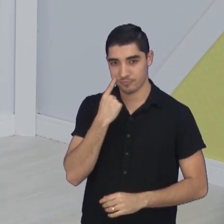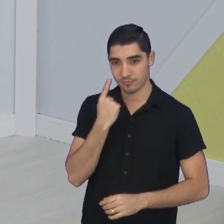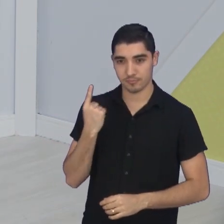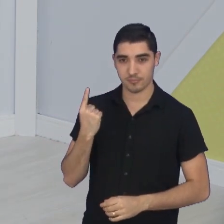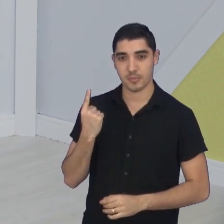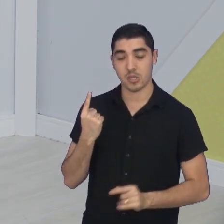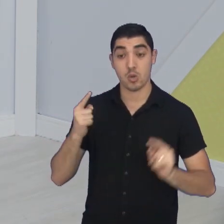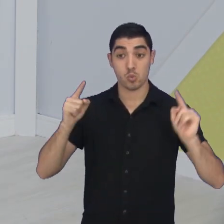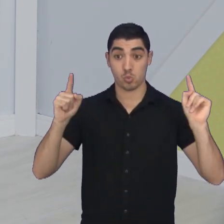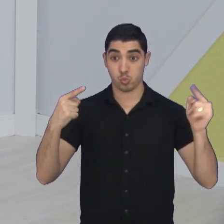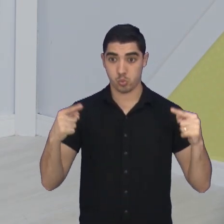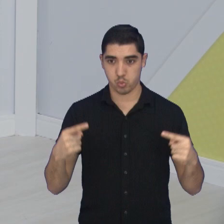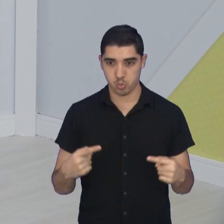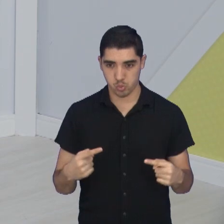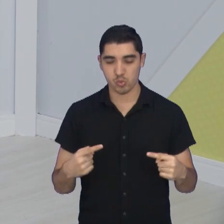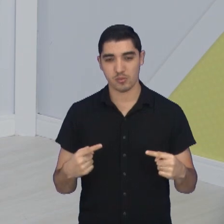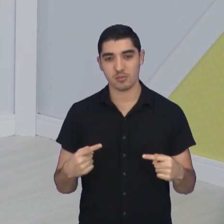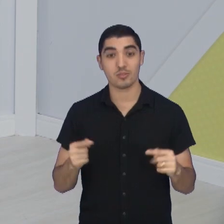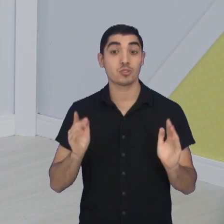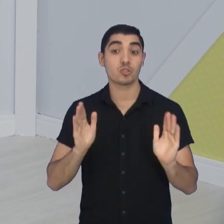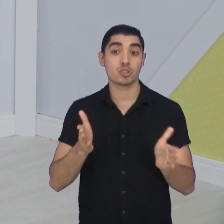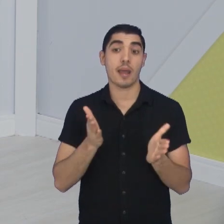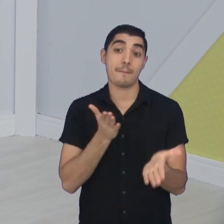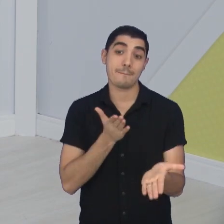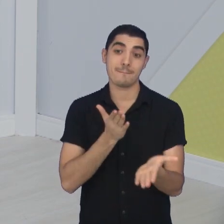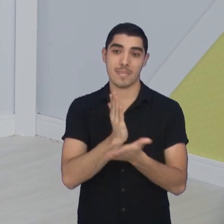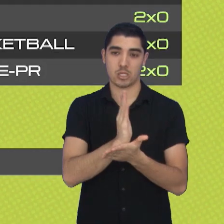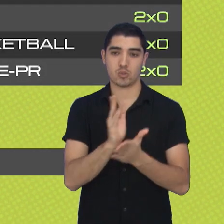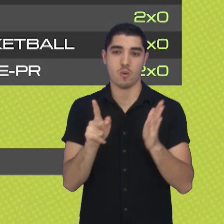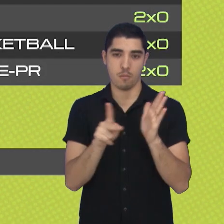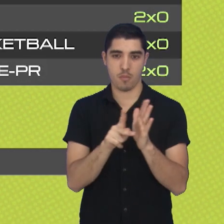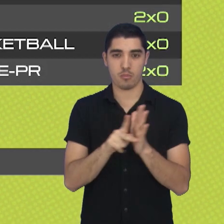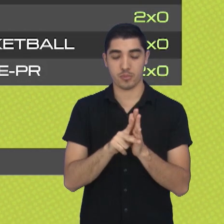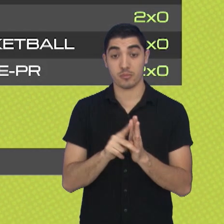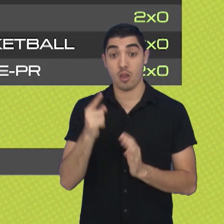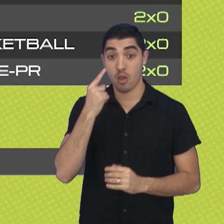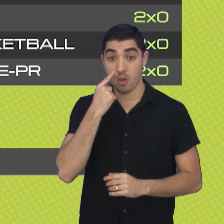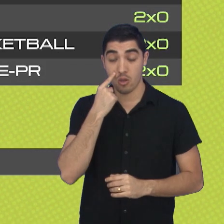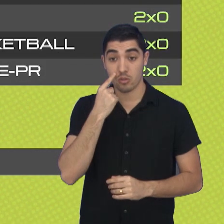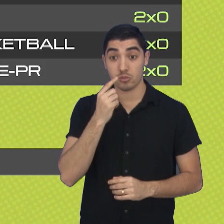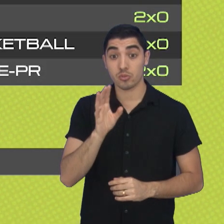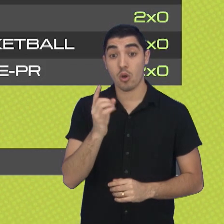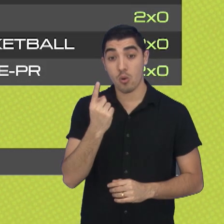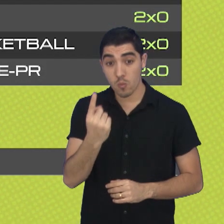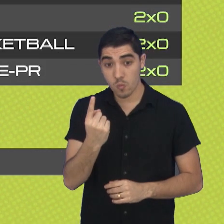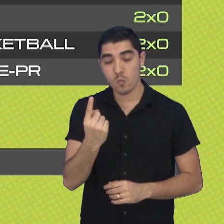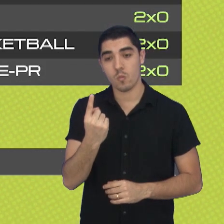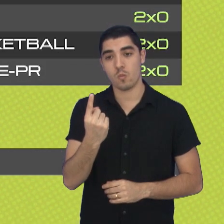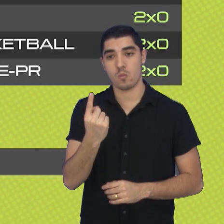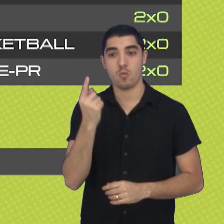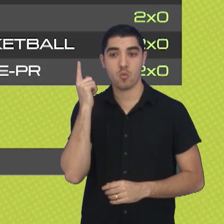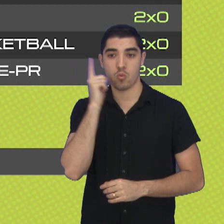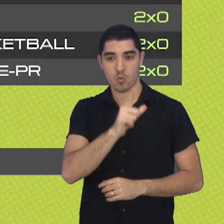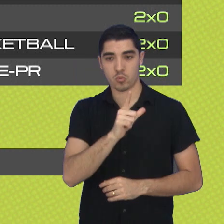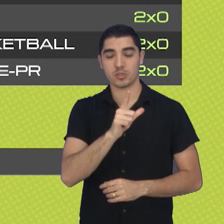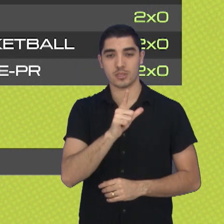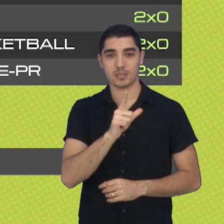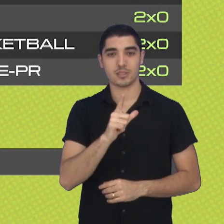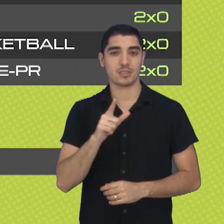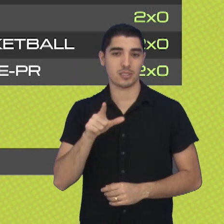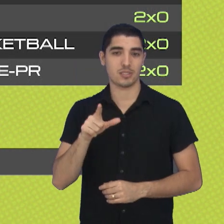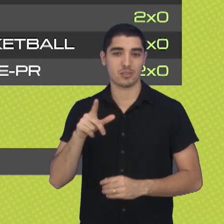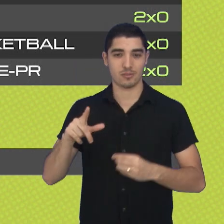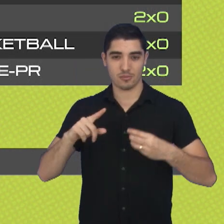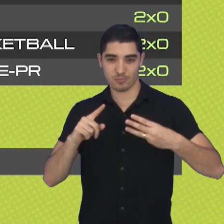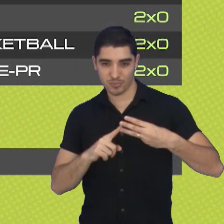ficaram a definição aí dos jogos 2. Tivemos apenas um playoff que foi decidido no jogo 3, que